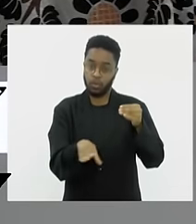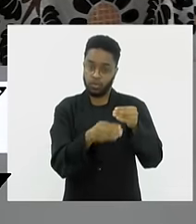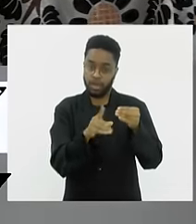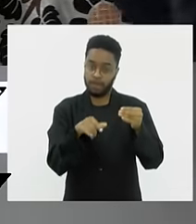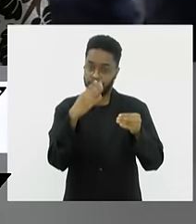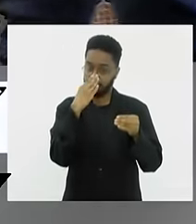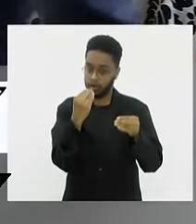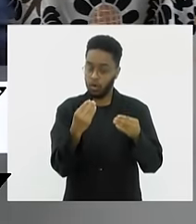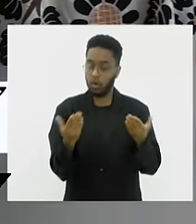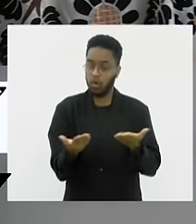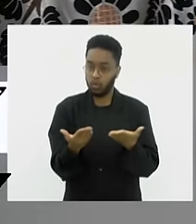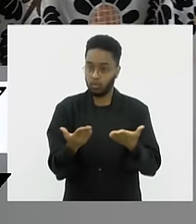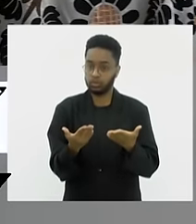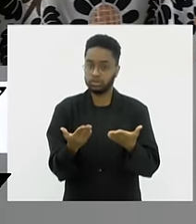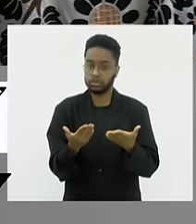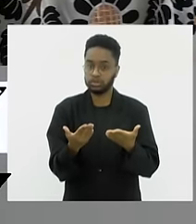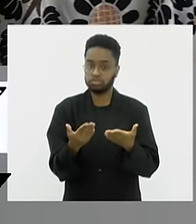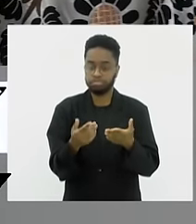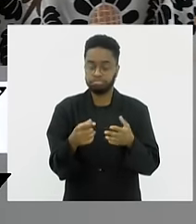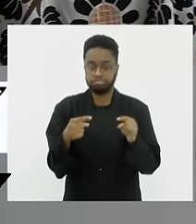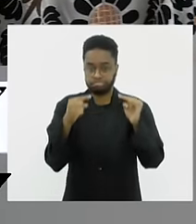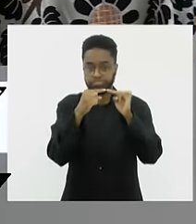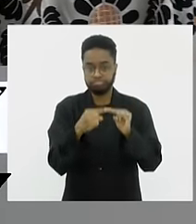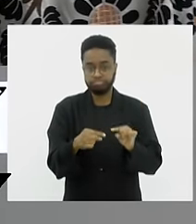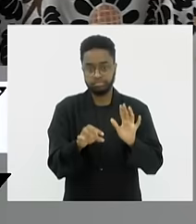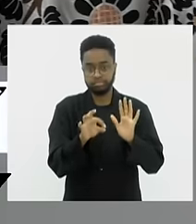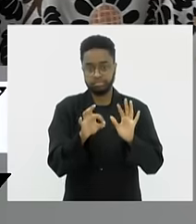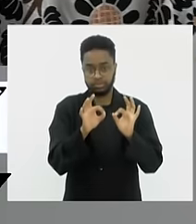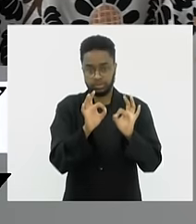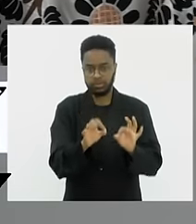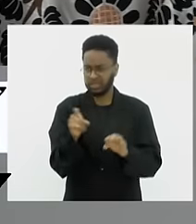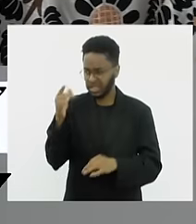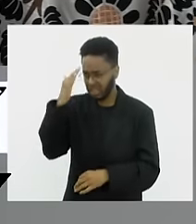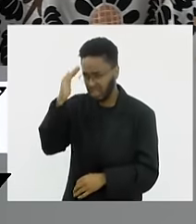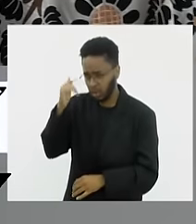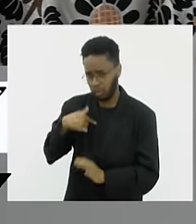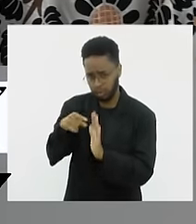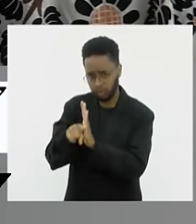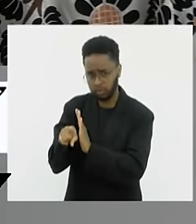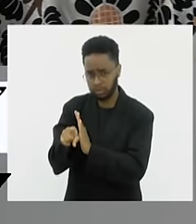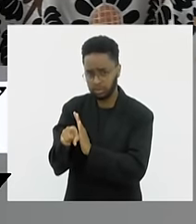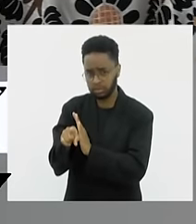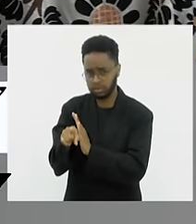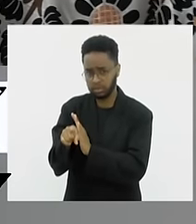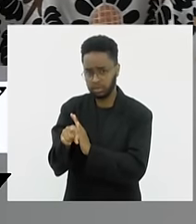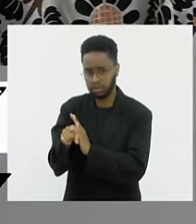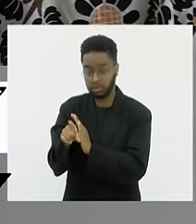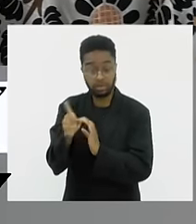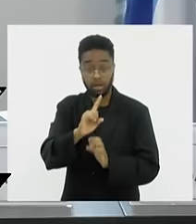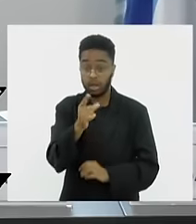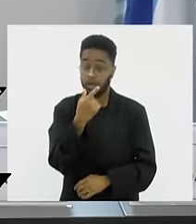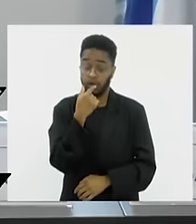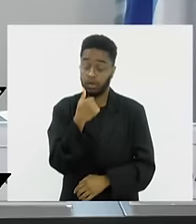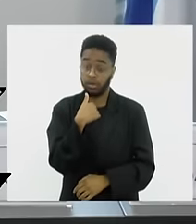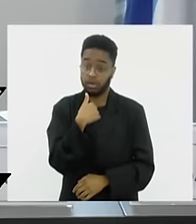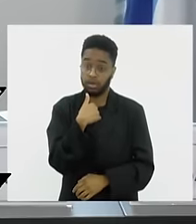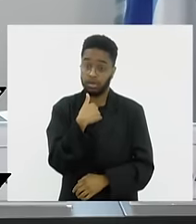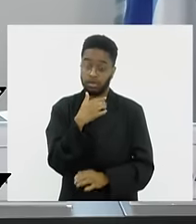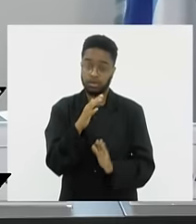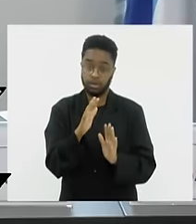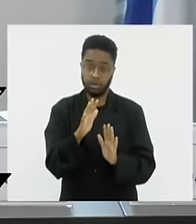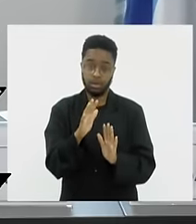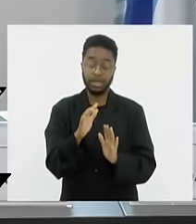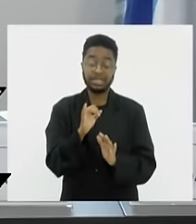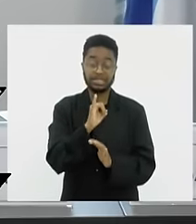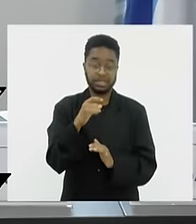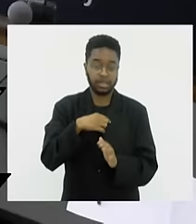Hoje eles são regularizados. O senhor compreendeu? Então, sim, só estou... Eu estou falando a linguagem que a população entende. Se tiver